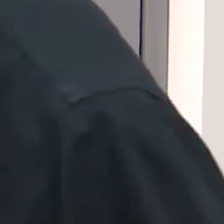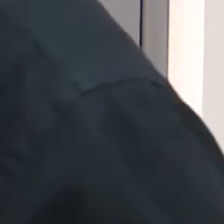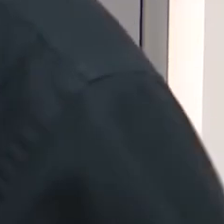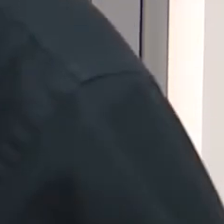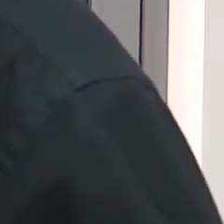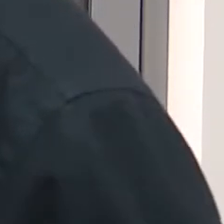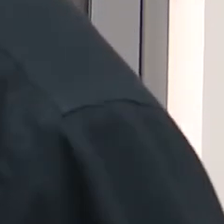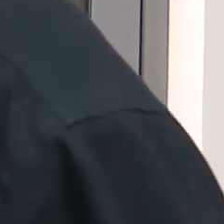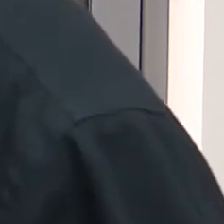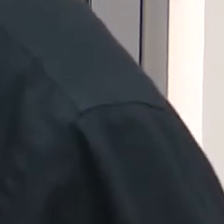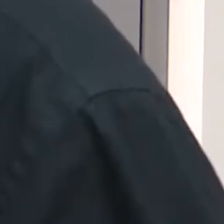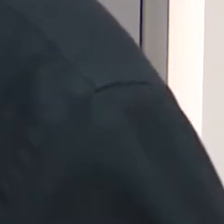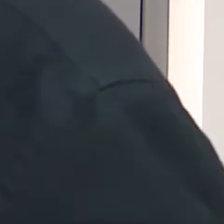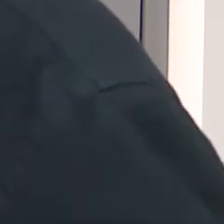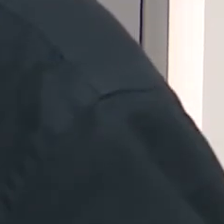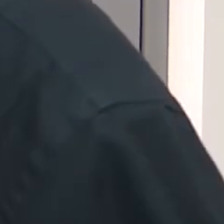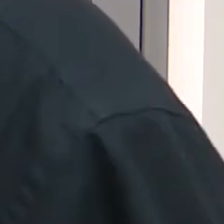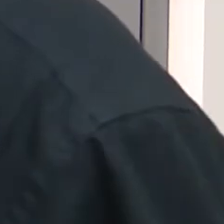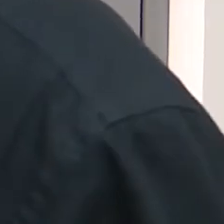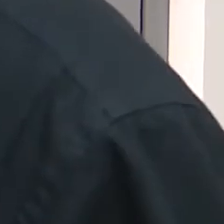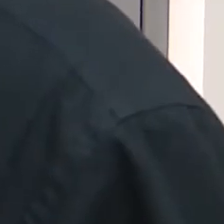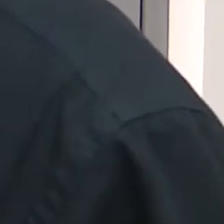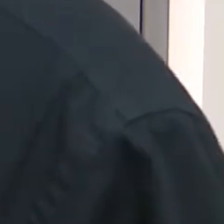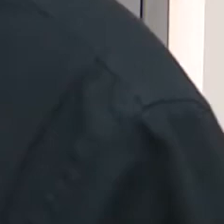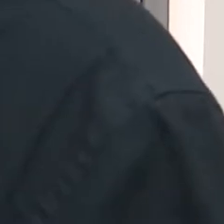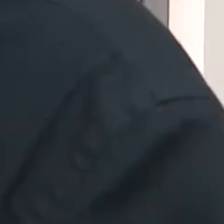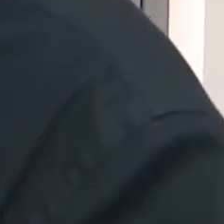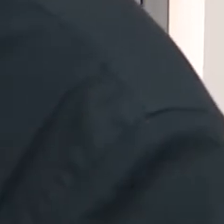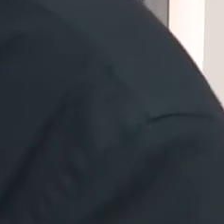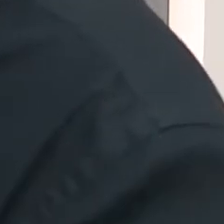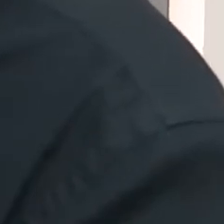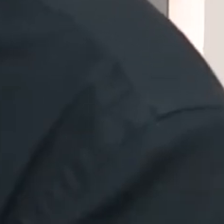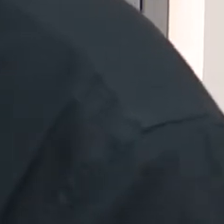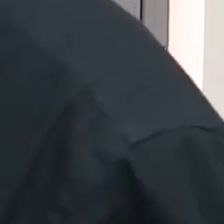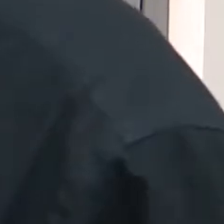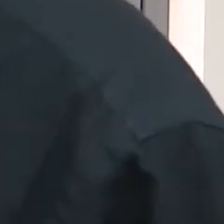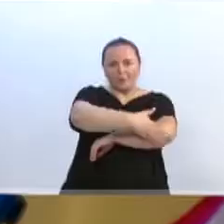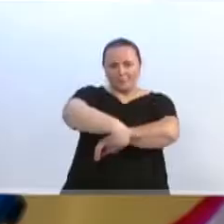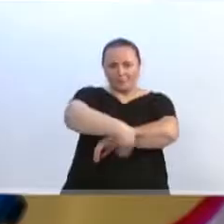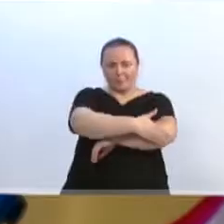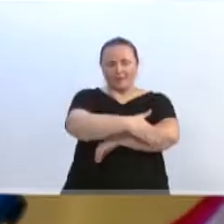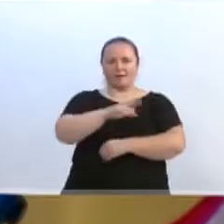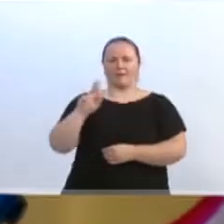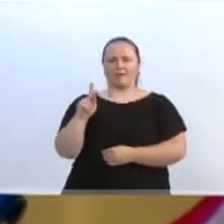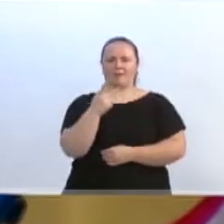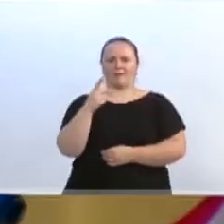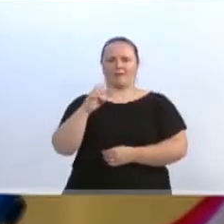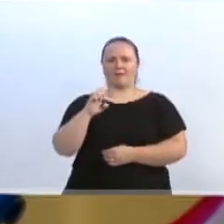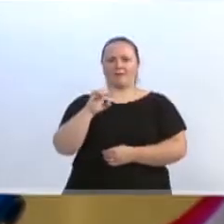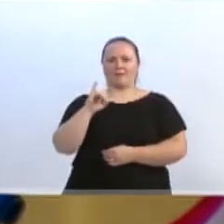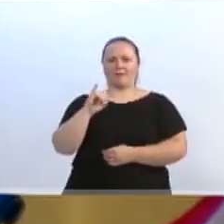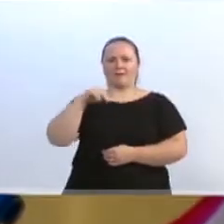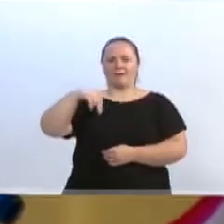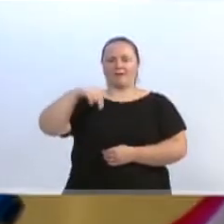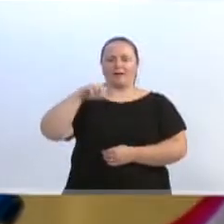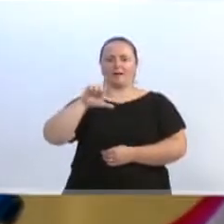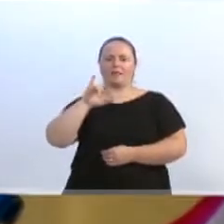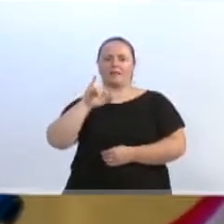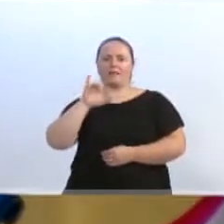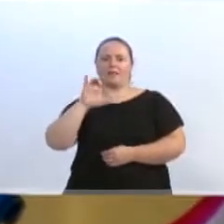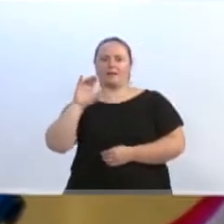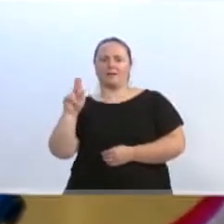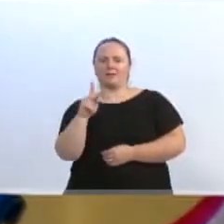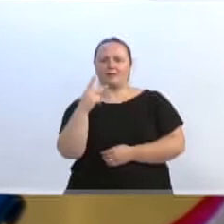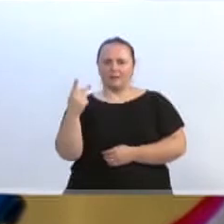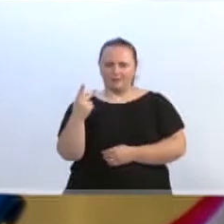cidade, que atenderam o nosso pedido e fizeram um trabalho magnífico, inclusive lavando as nossas ruas. O vereador Jens Mantal convidou a comunidade para